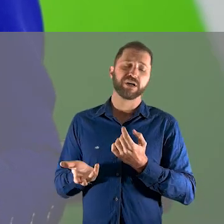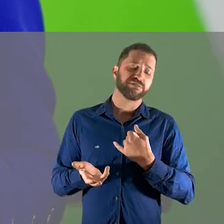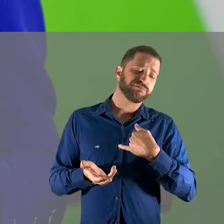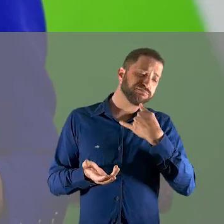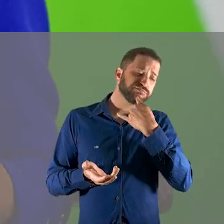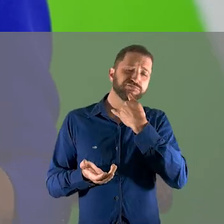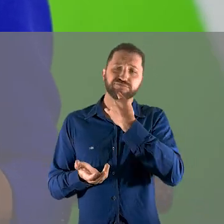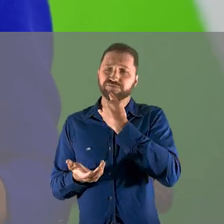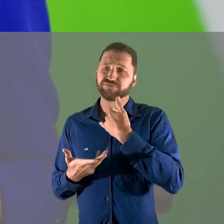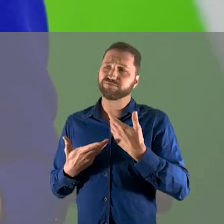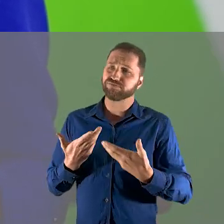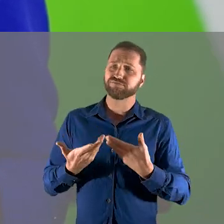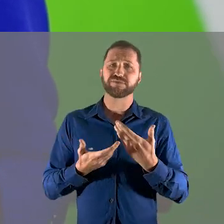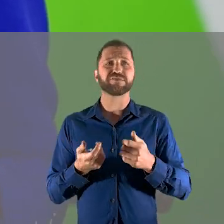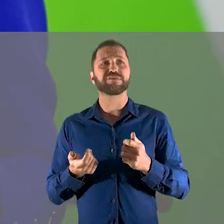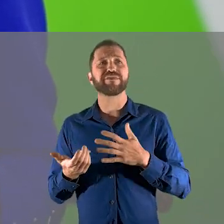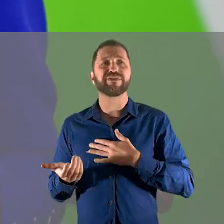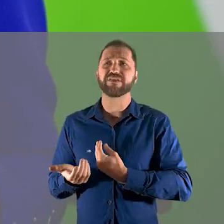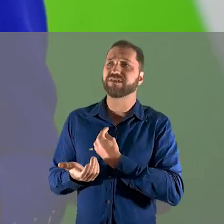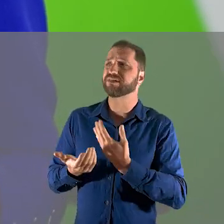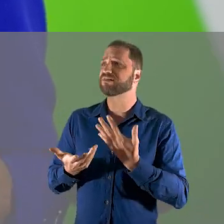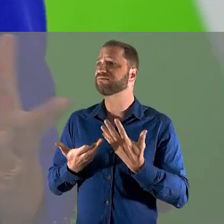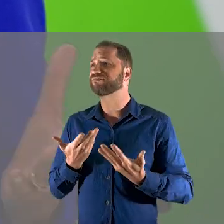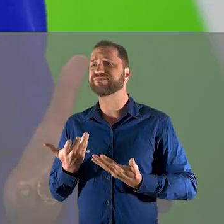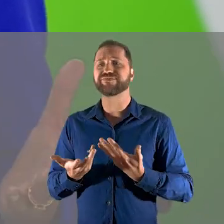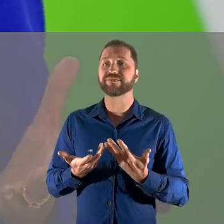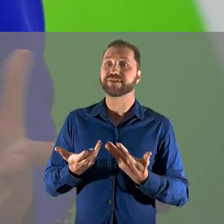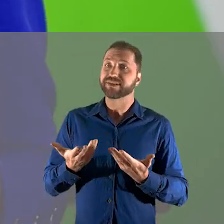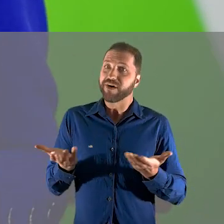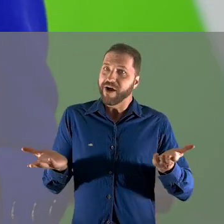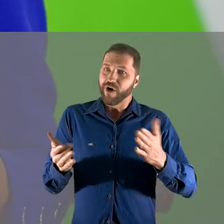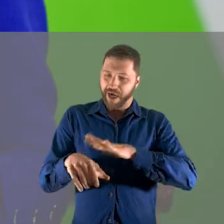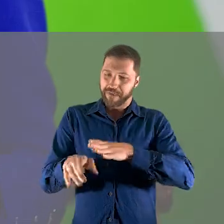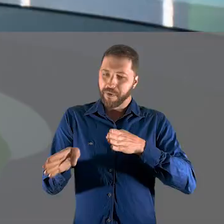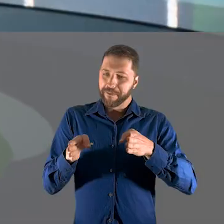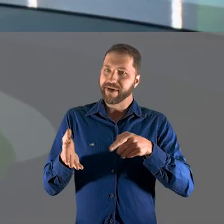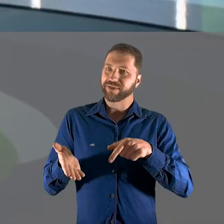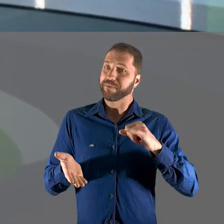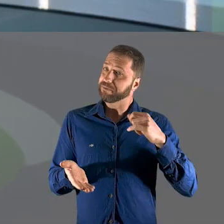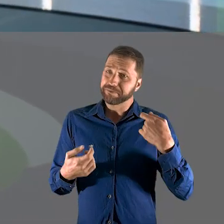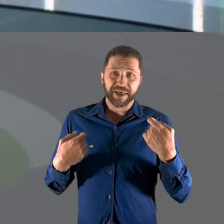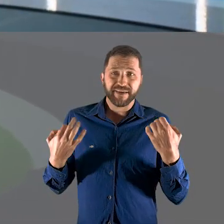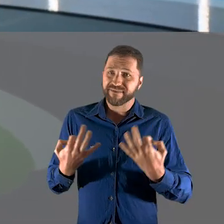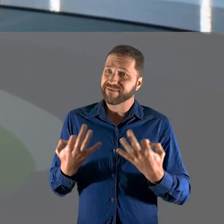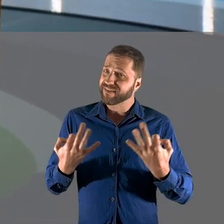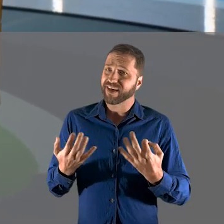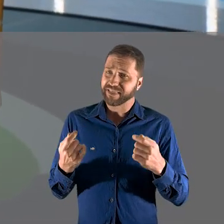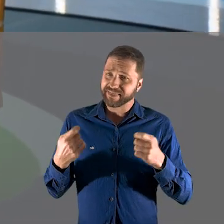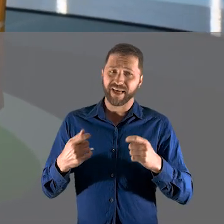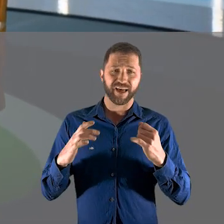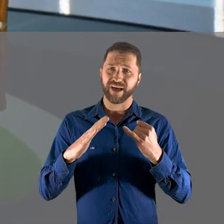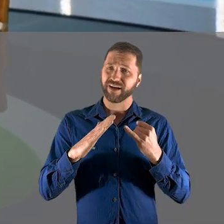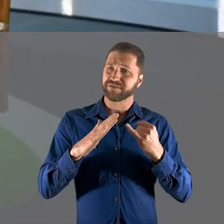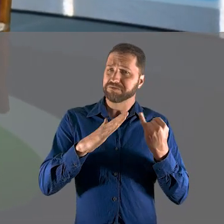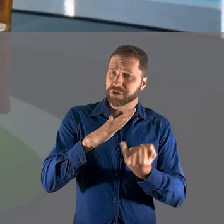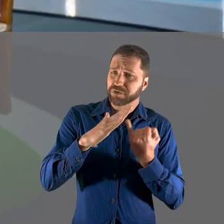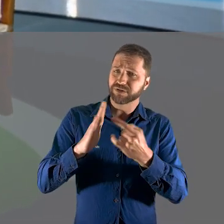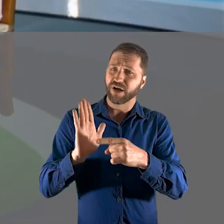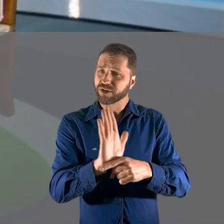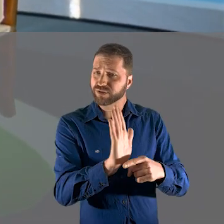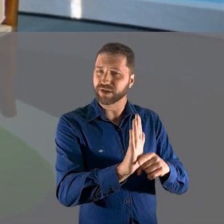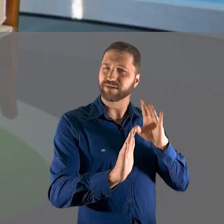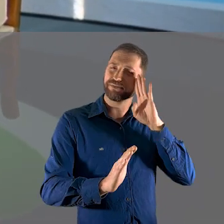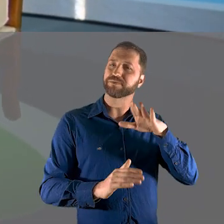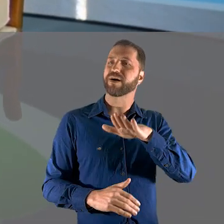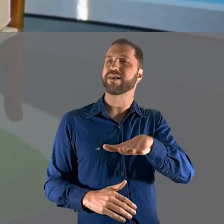filhos casaram foram embora e ela fala o que que eu vou fazer agora pois é esse é o momento perfeito para